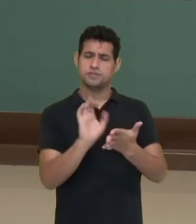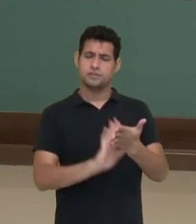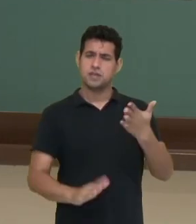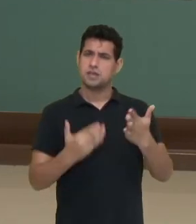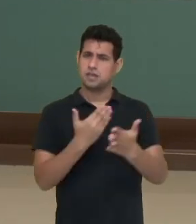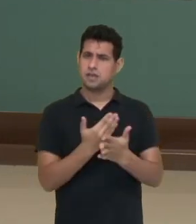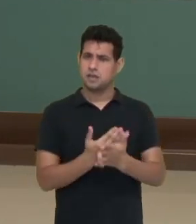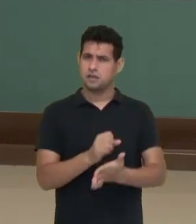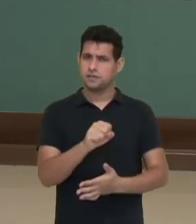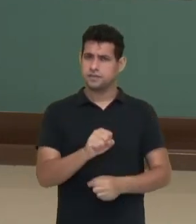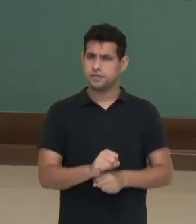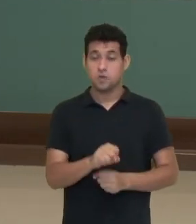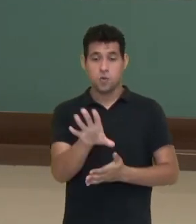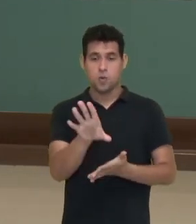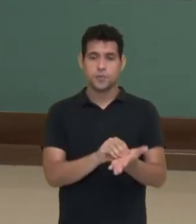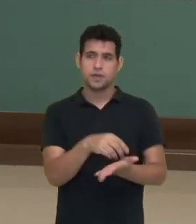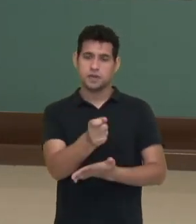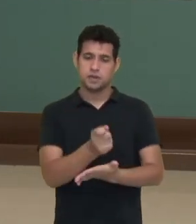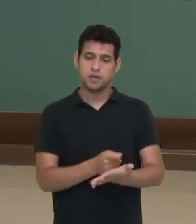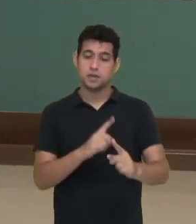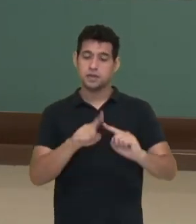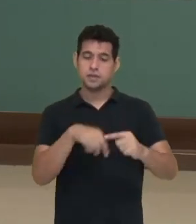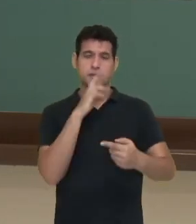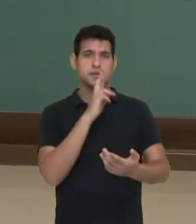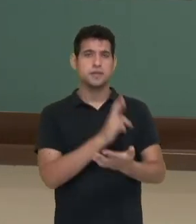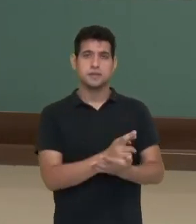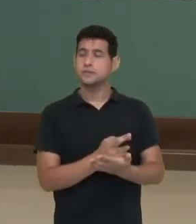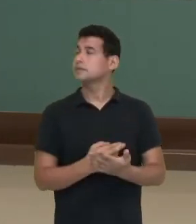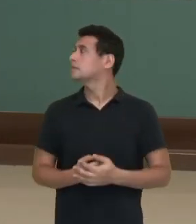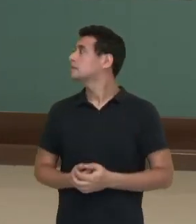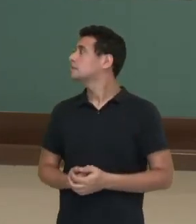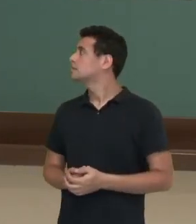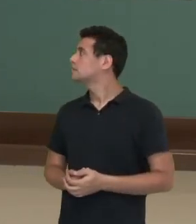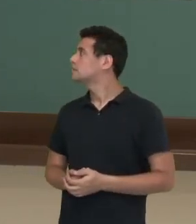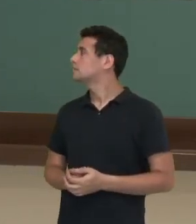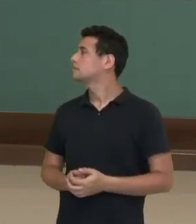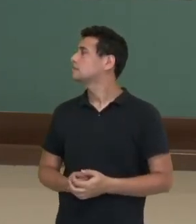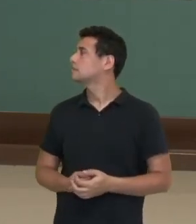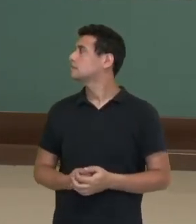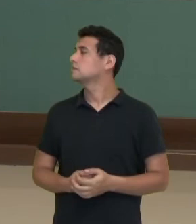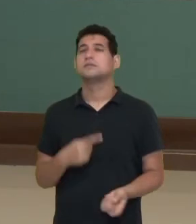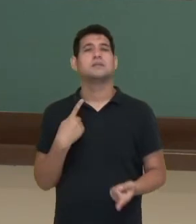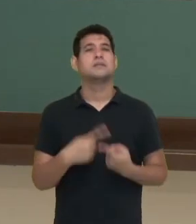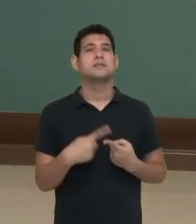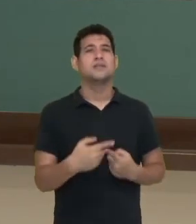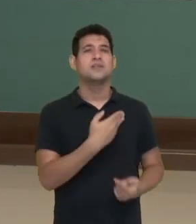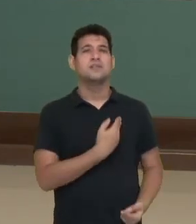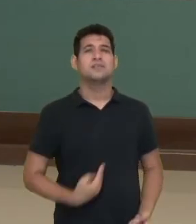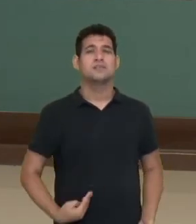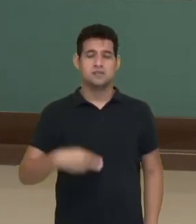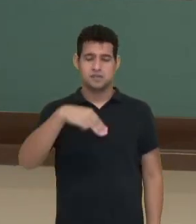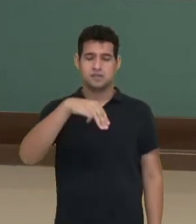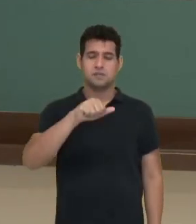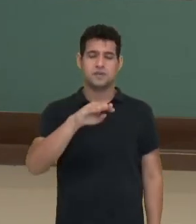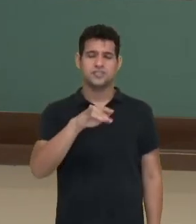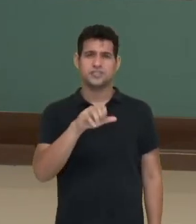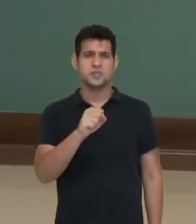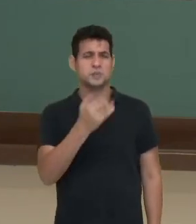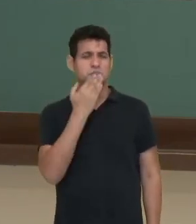aula então. Copie no seu caderno e responda. Por que o governador Matias de Albuquerque